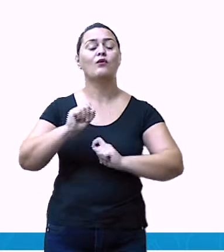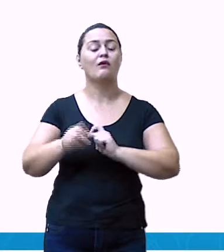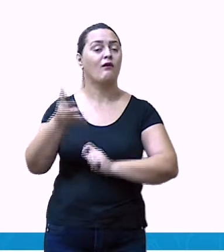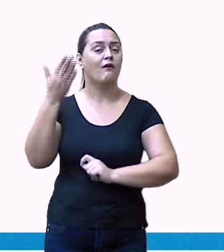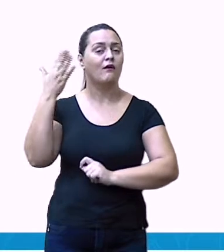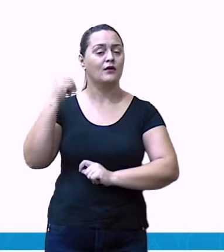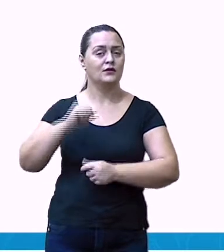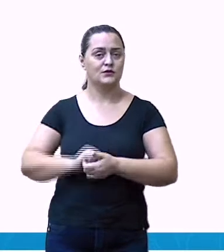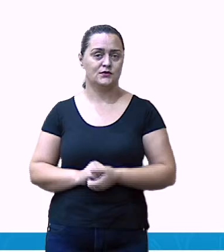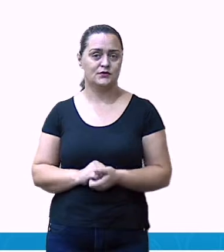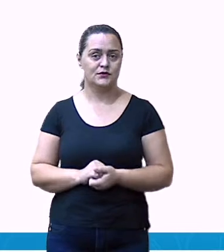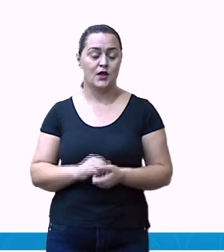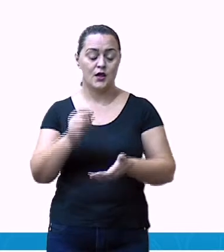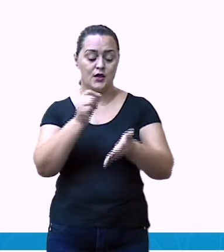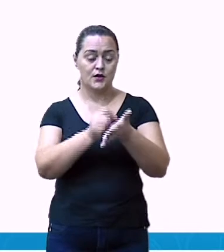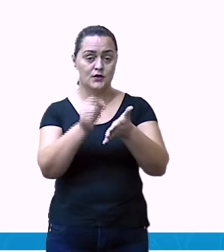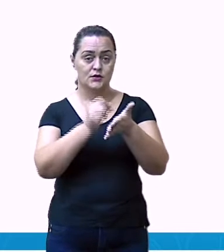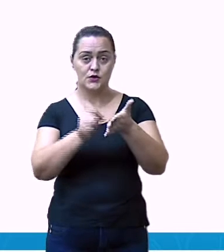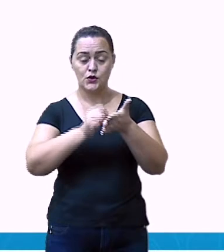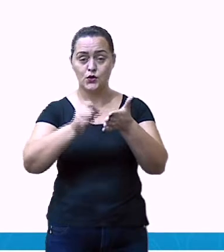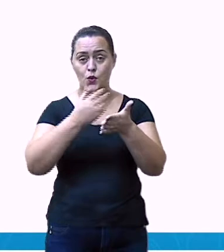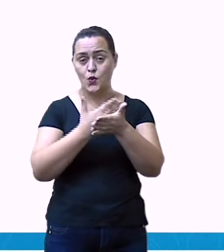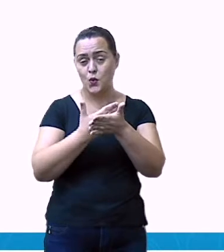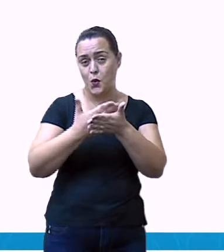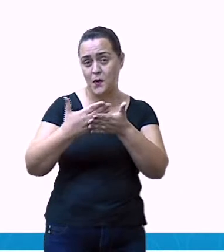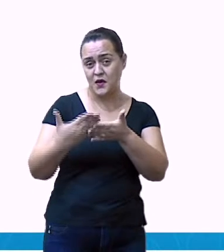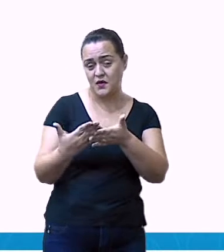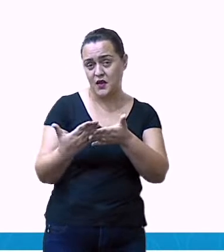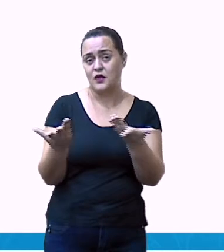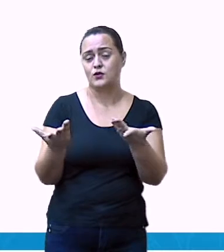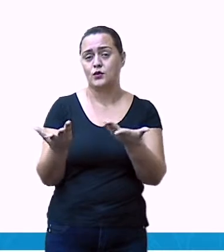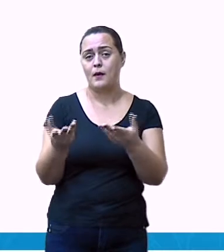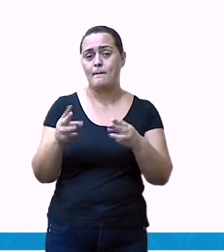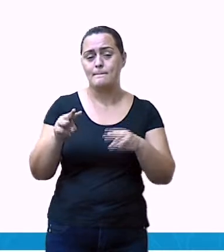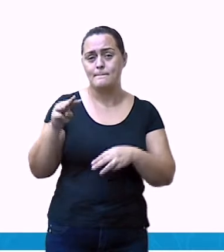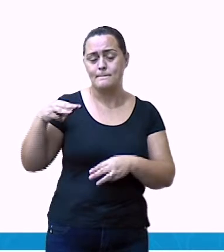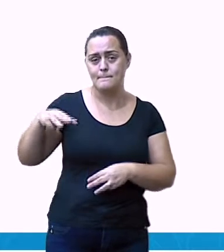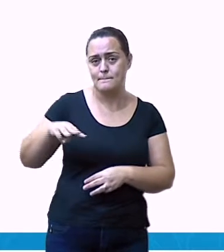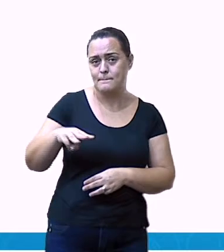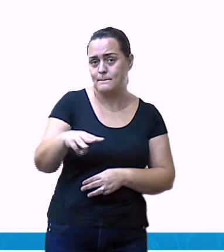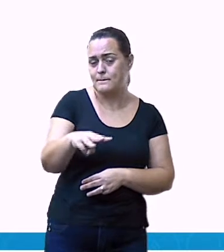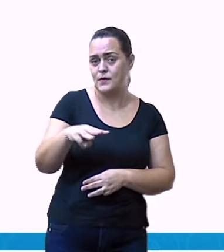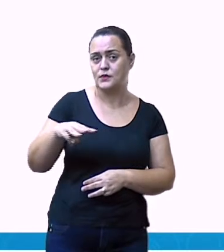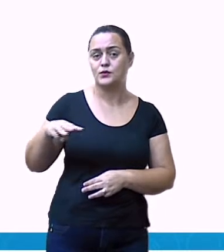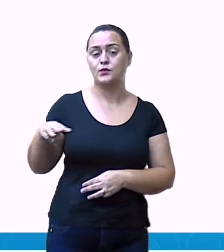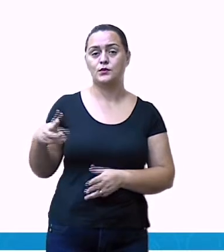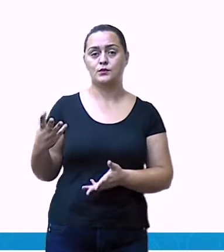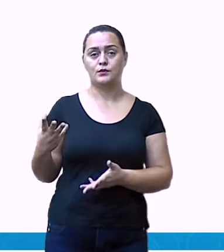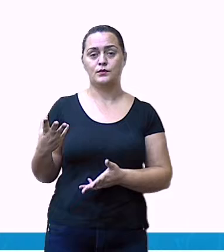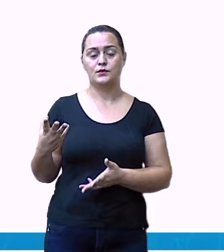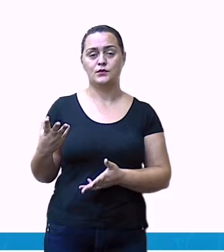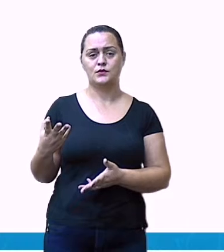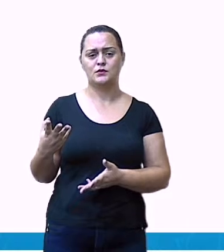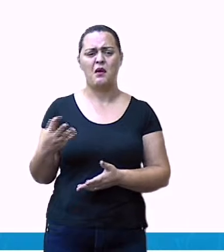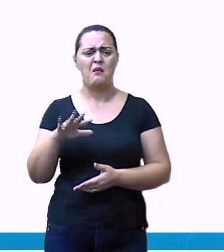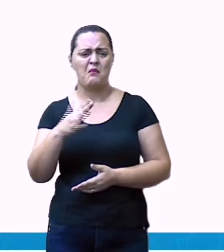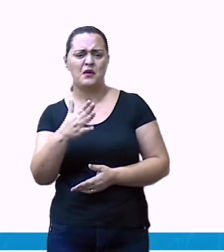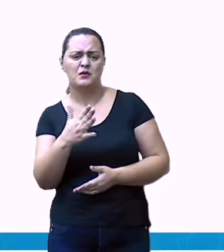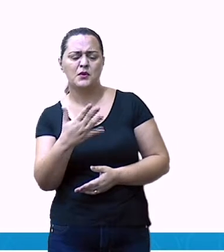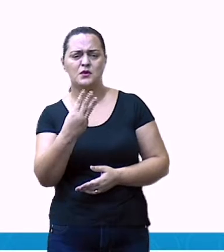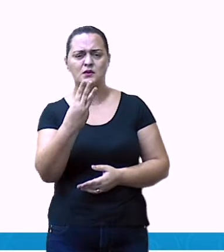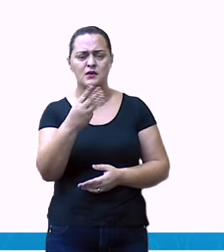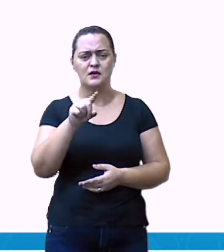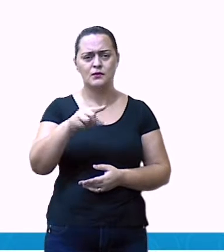na Mesopotâmia, por volta de 3.500 anos antes de Cristo. No